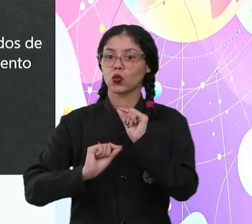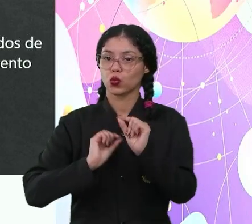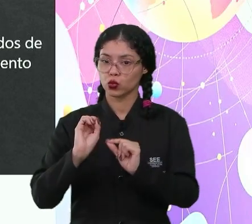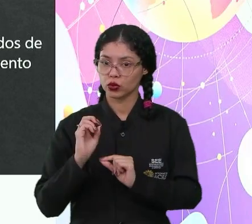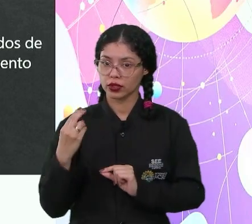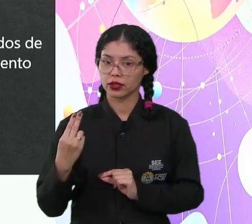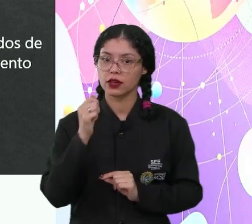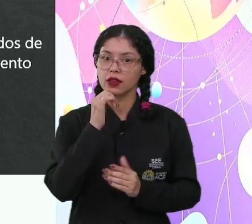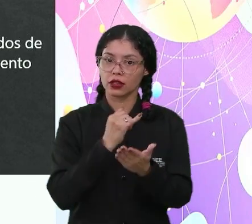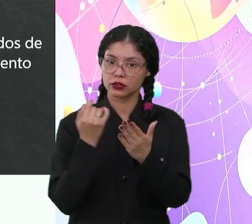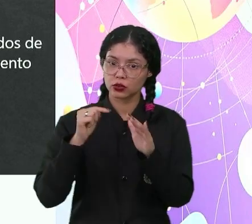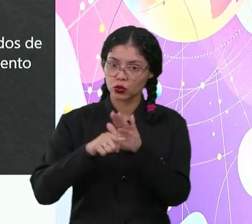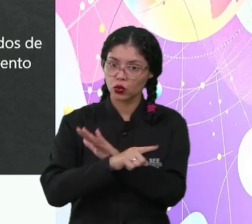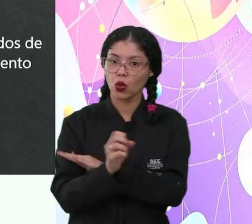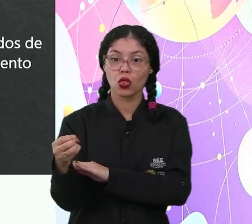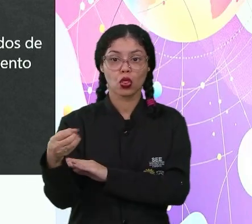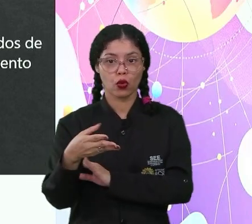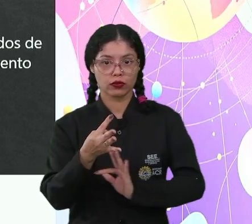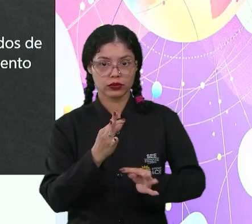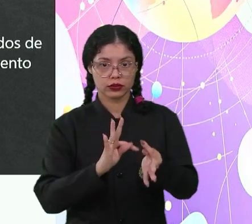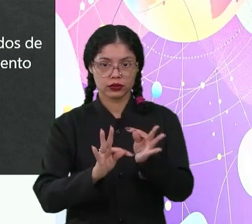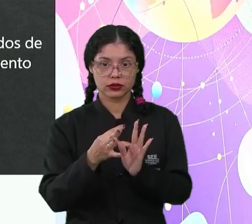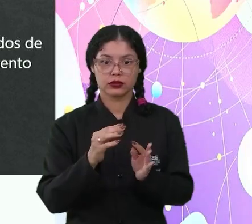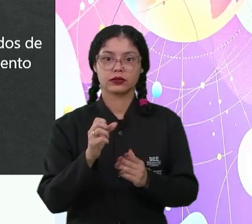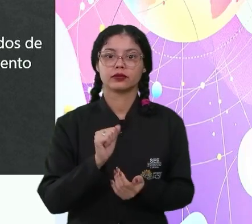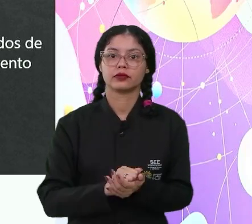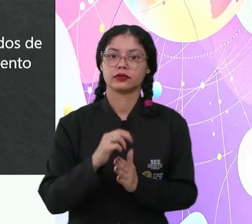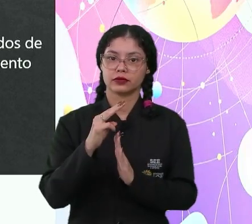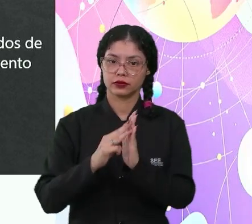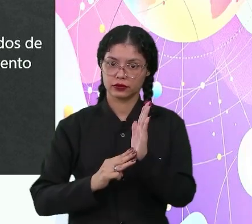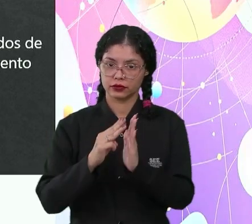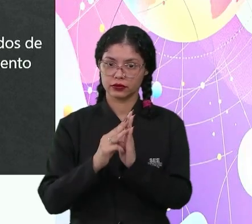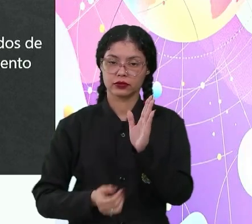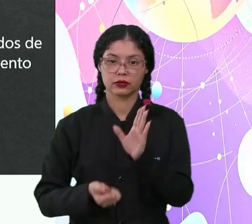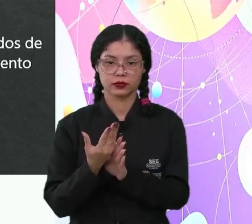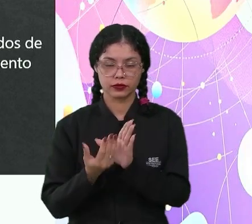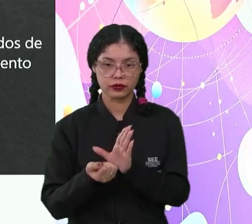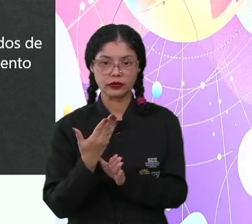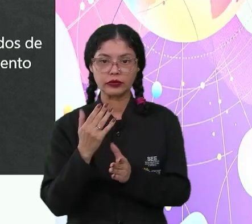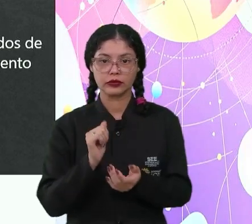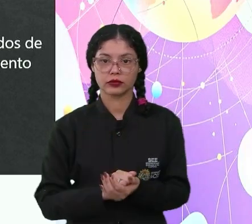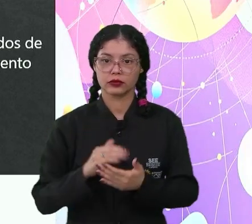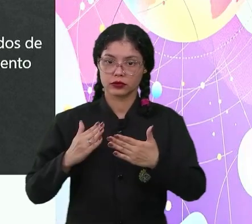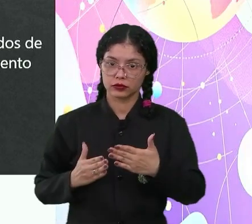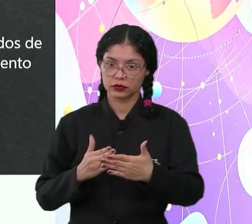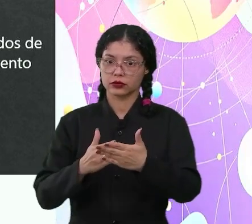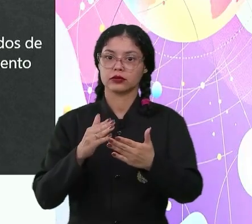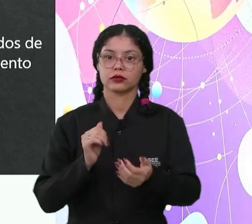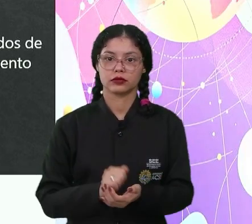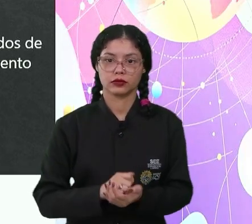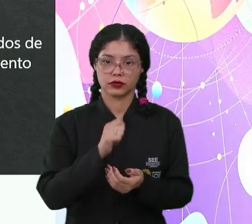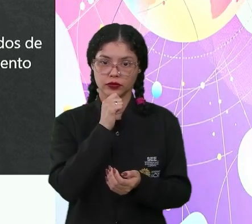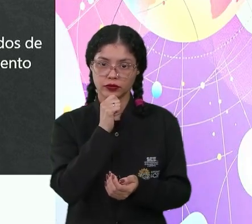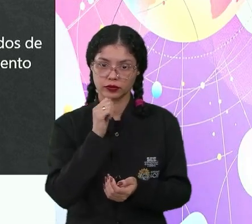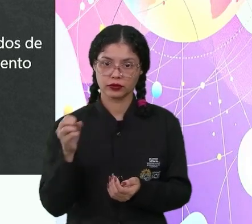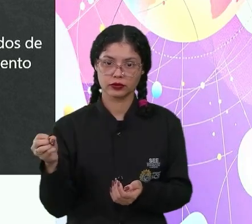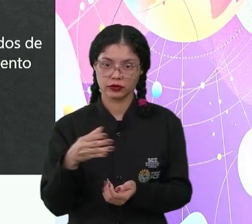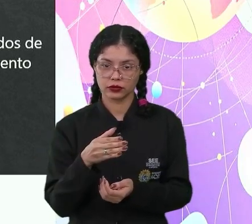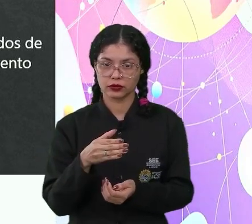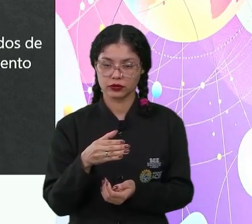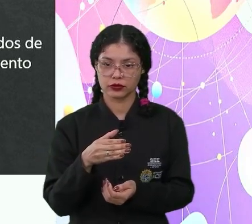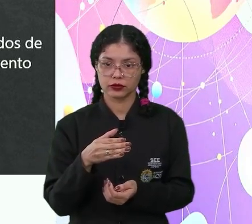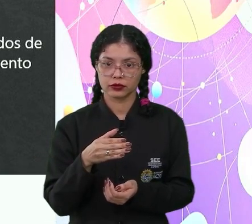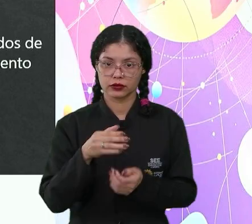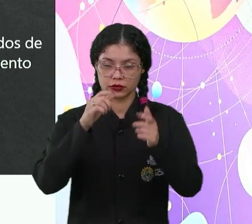seja, a introdução de novas tecnologias e métodos de produção podem impulsionar a inovação